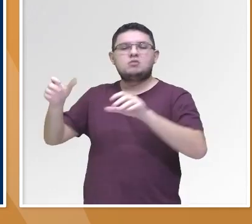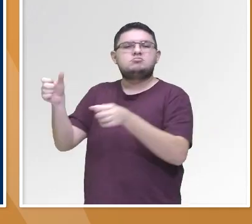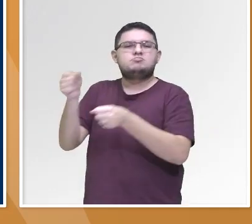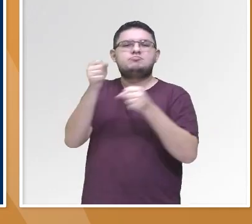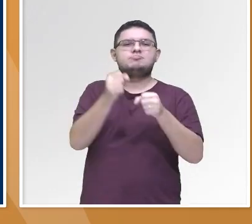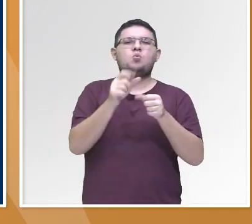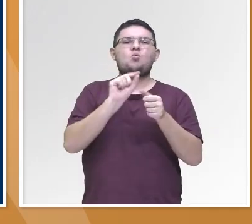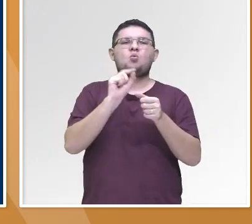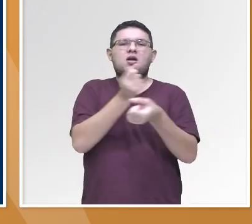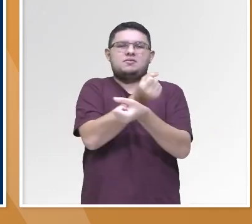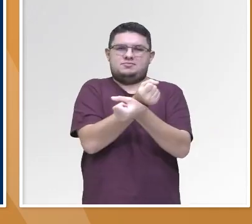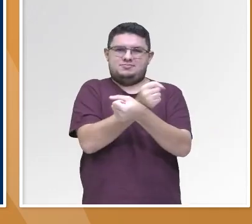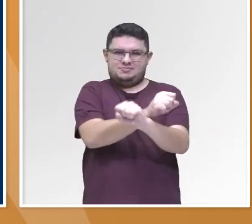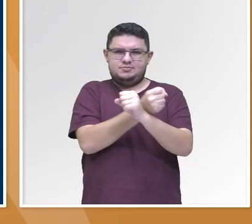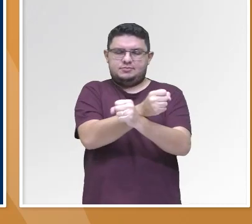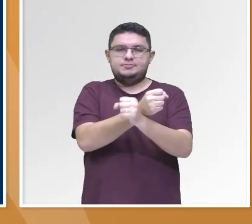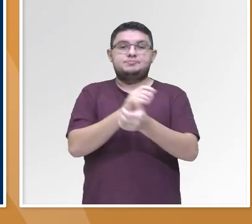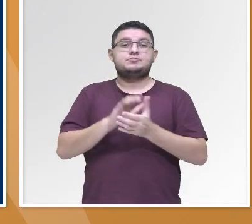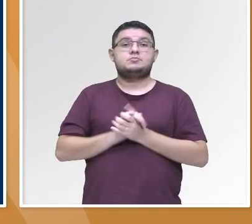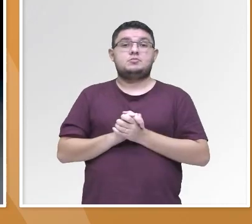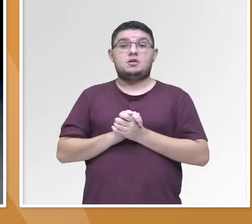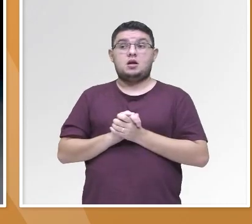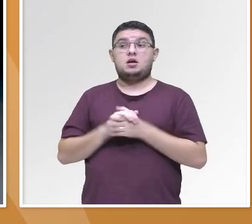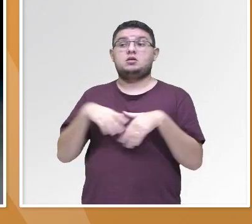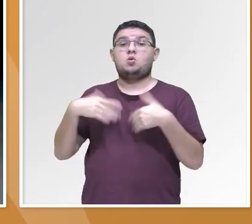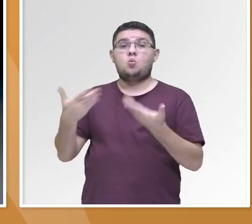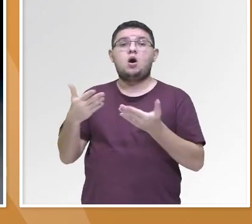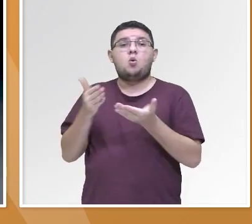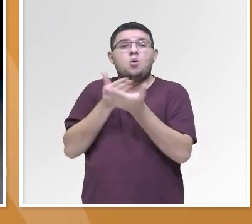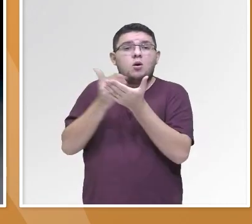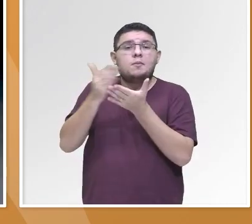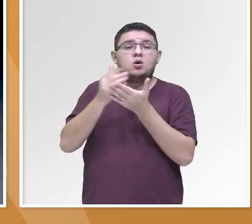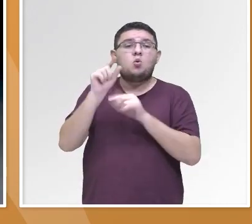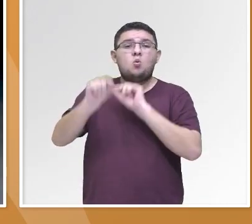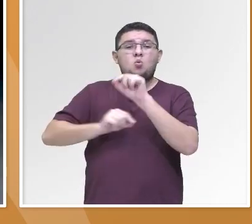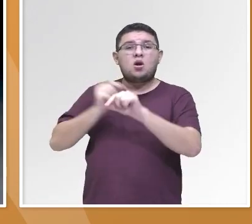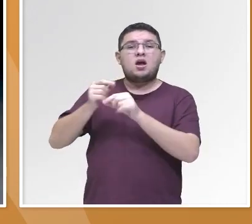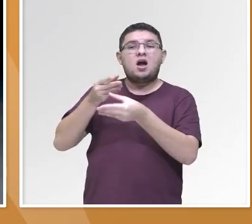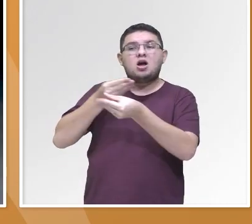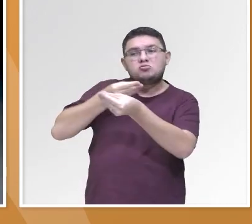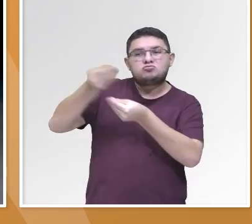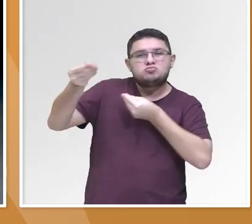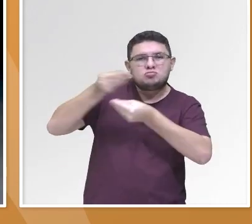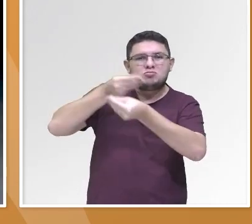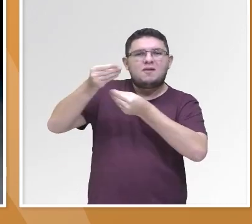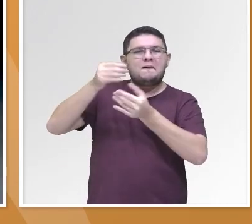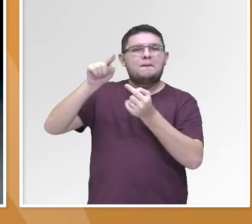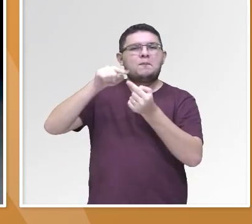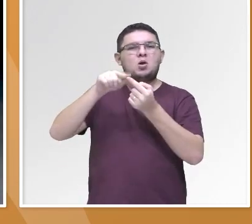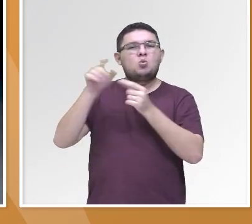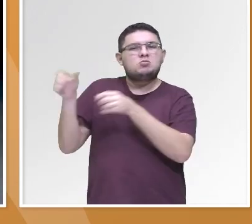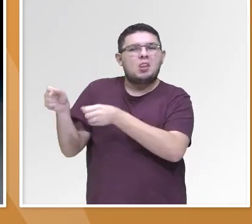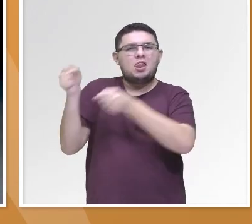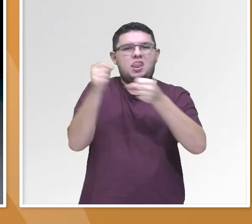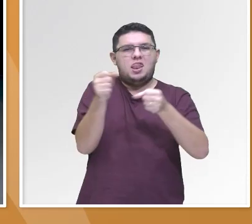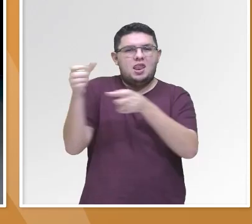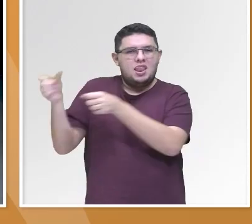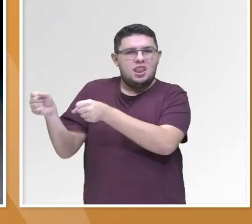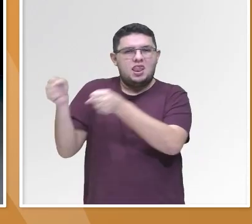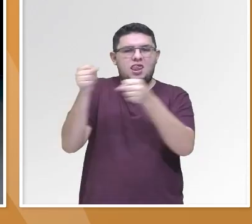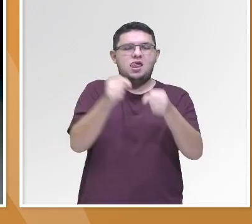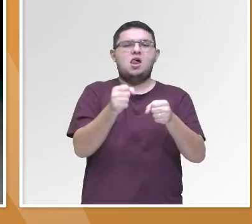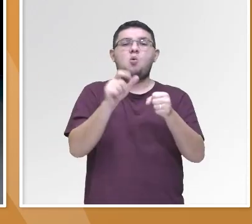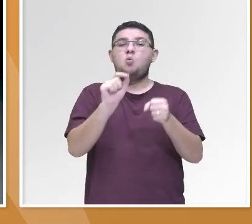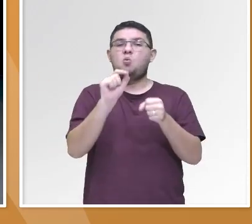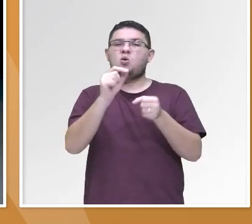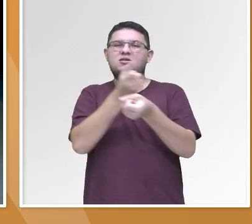rota triangular comercial, que nós vamos ver aqui na nossa imagem, tá? Vamos lá? A nossa imagem aí na tela, tá aparecendo para